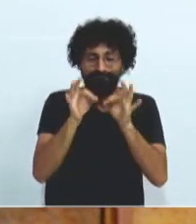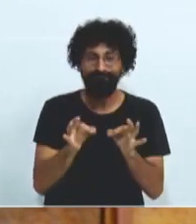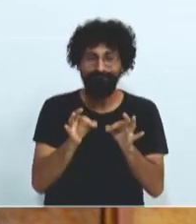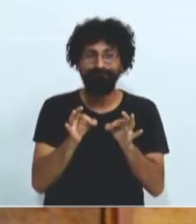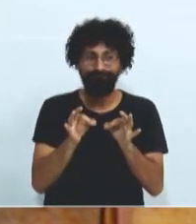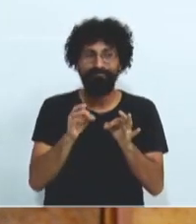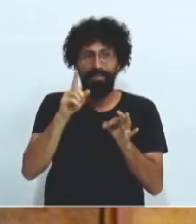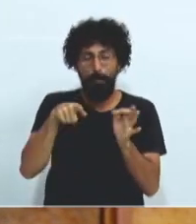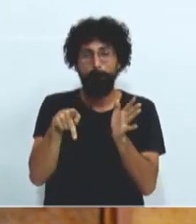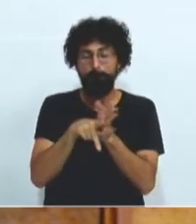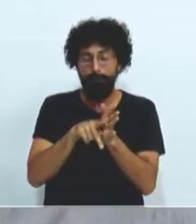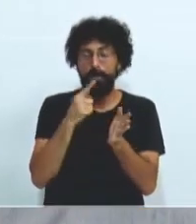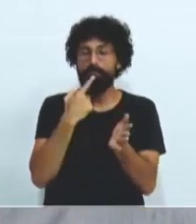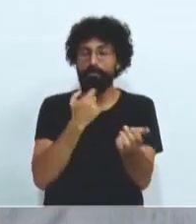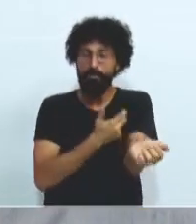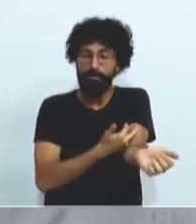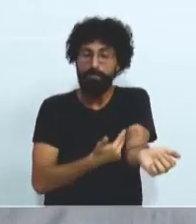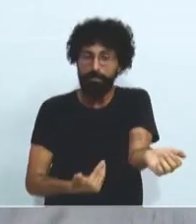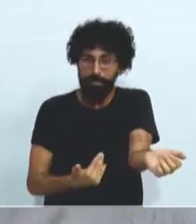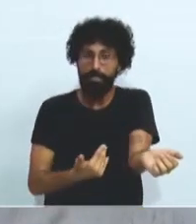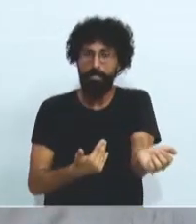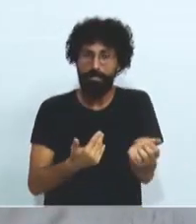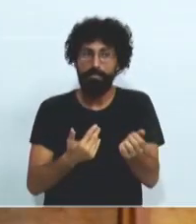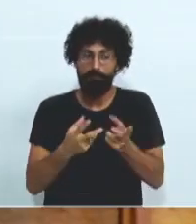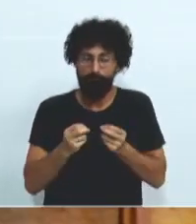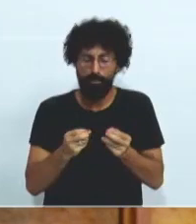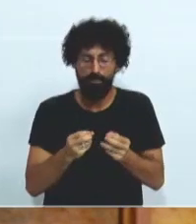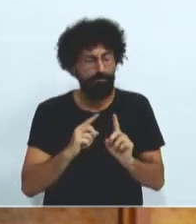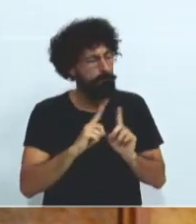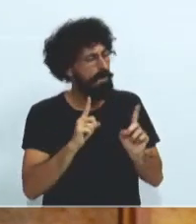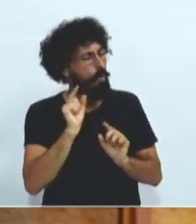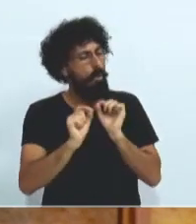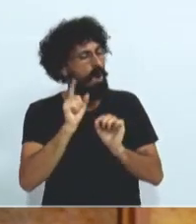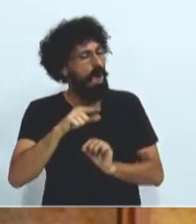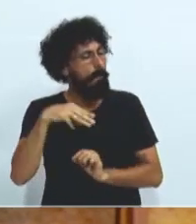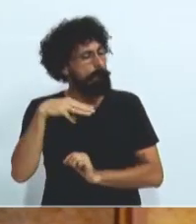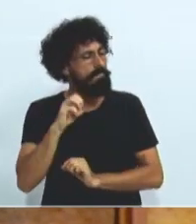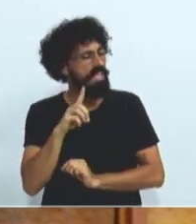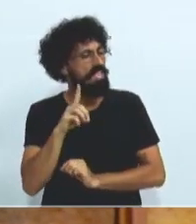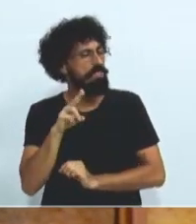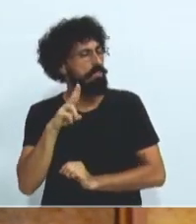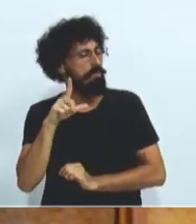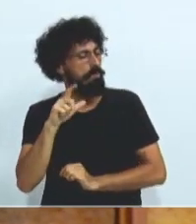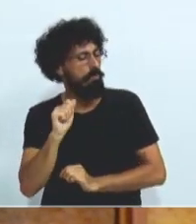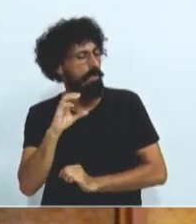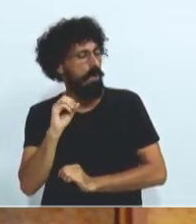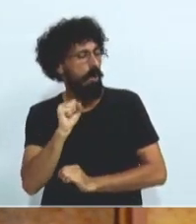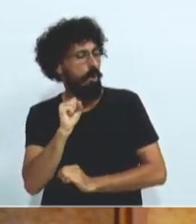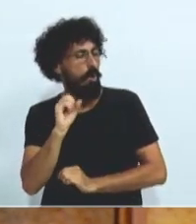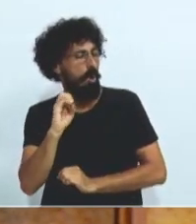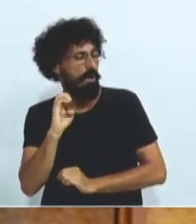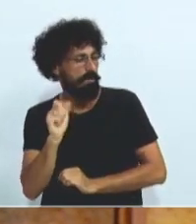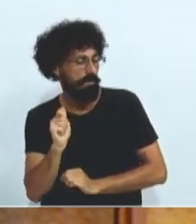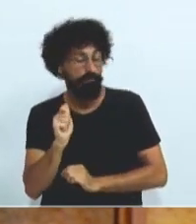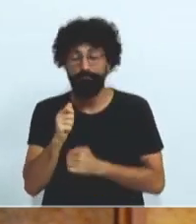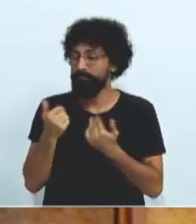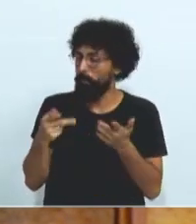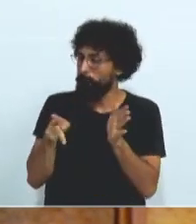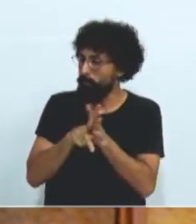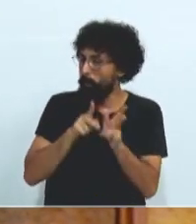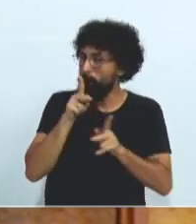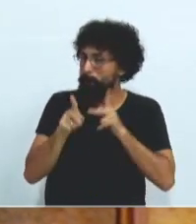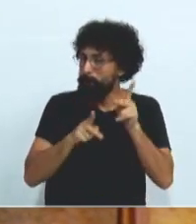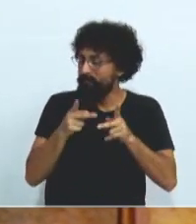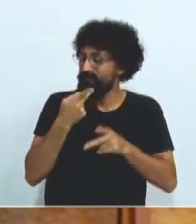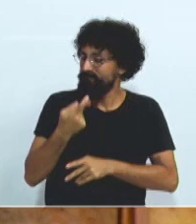do sangue. Mas o que é a medula óssea? Então, popularmente falando, a medula óssea é o tutano do osso.